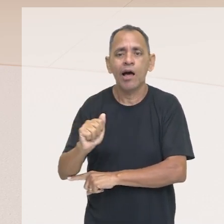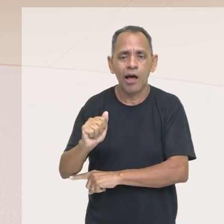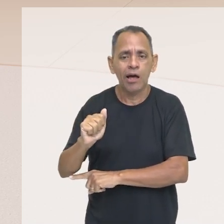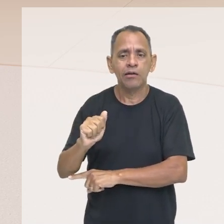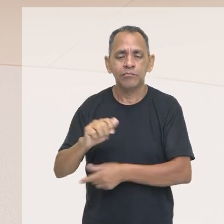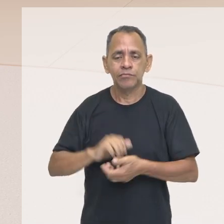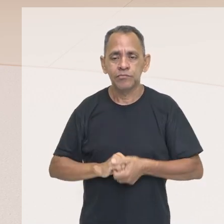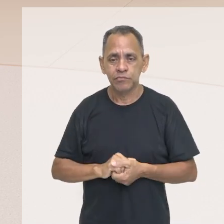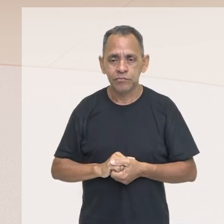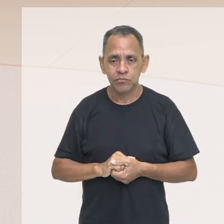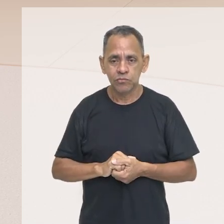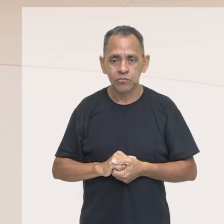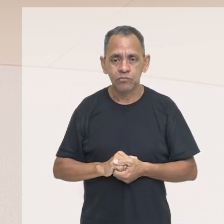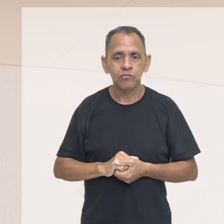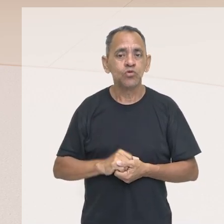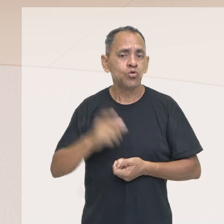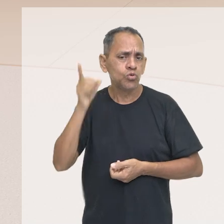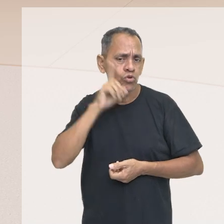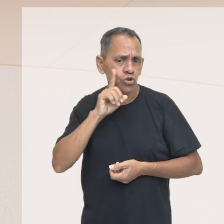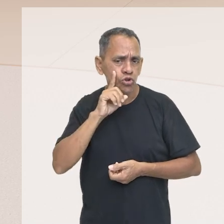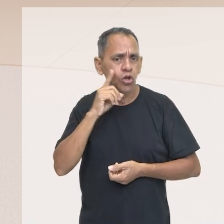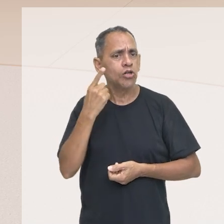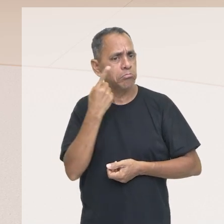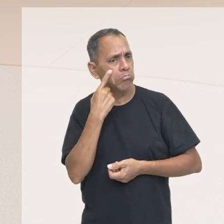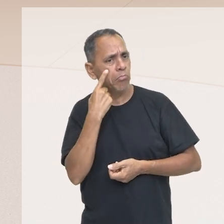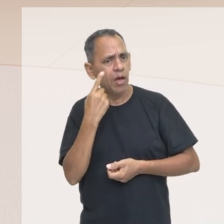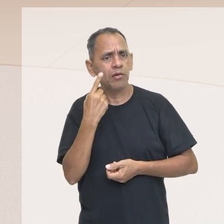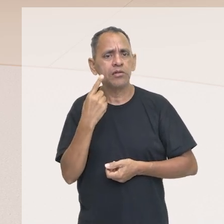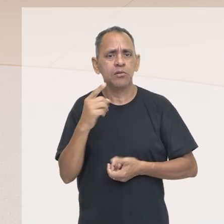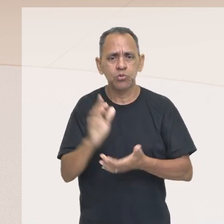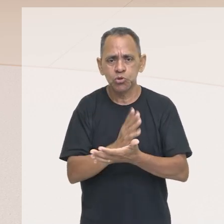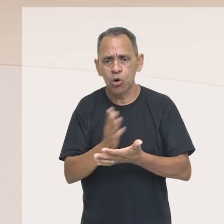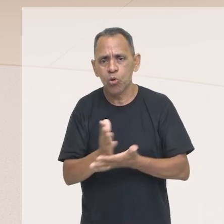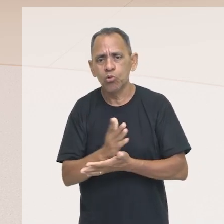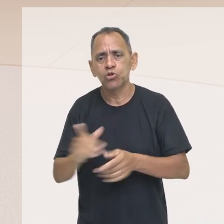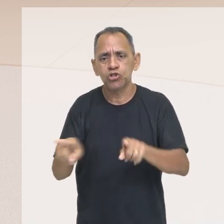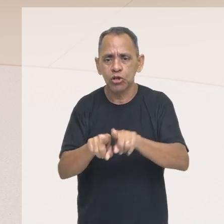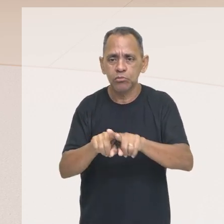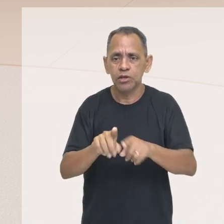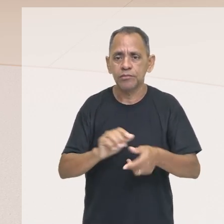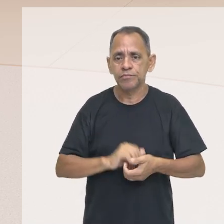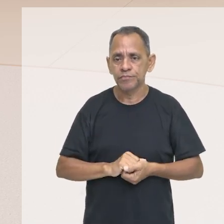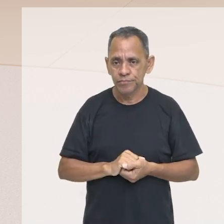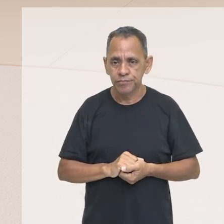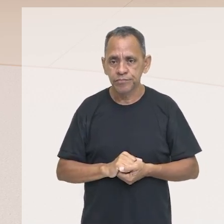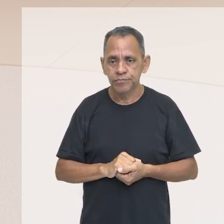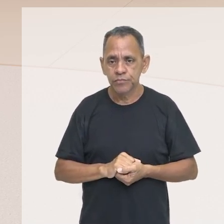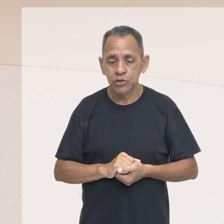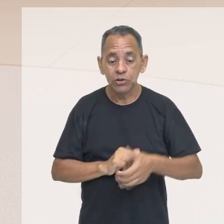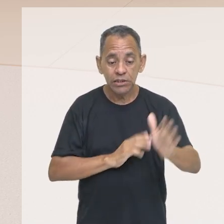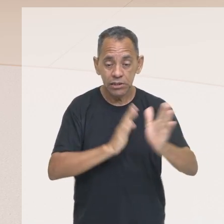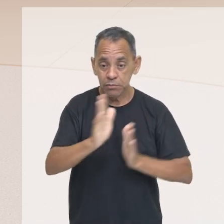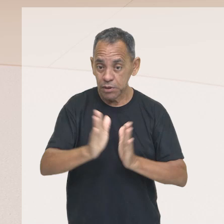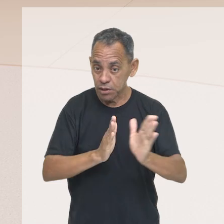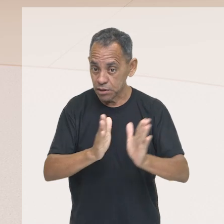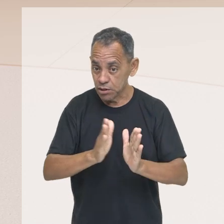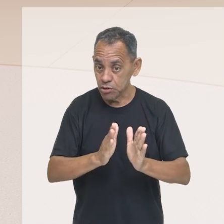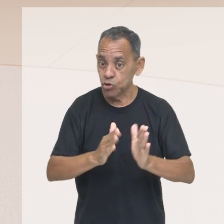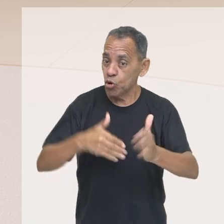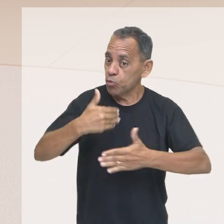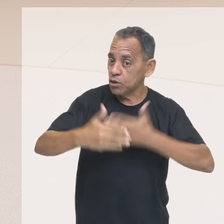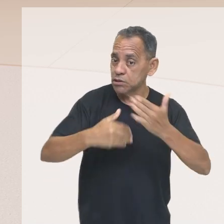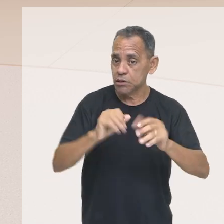da nova ordem, é um país que vai estar, né, se aproximando desse processo